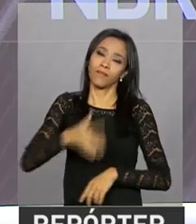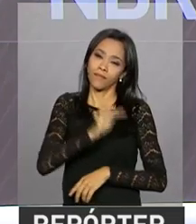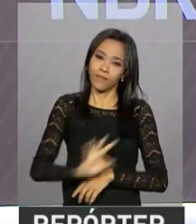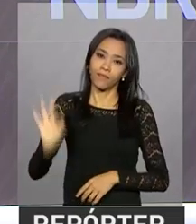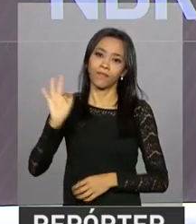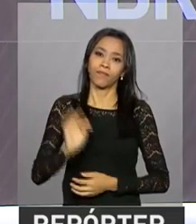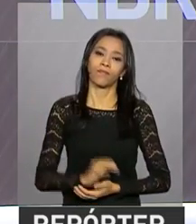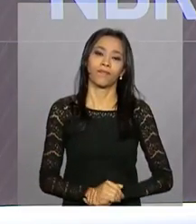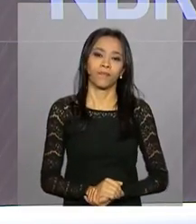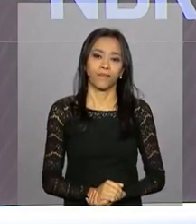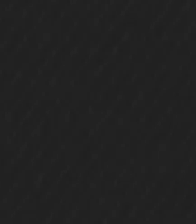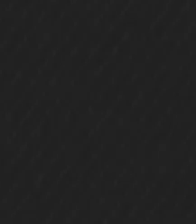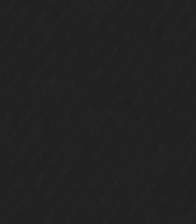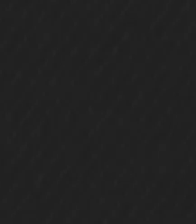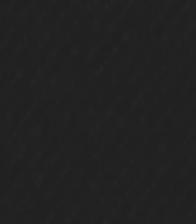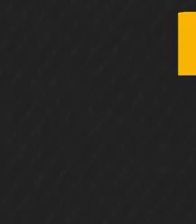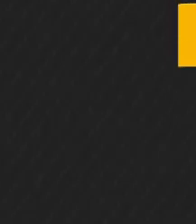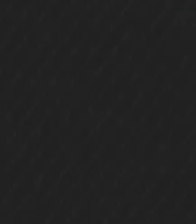Federal